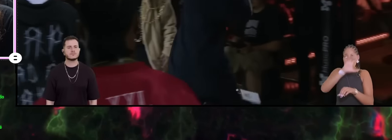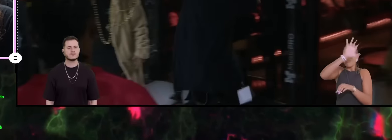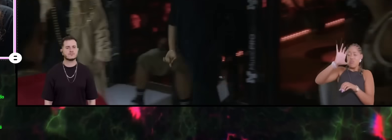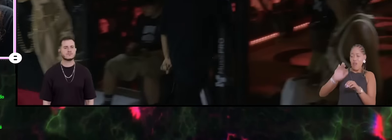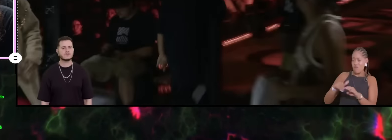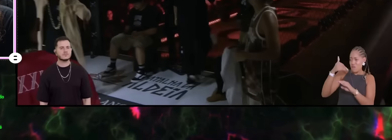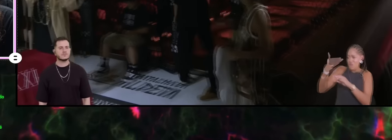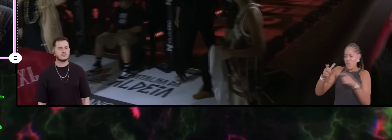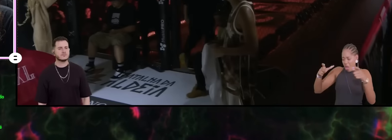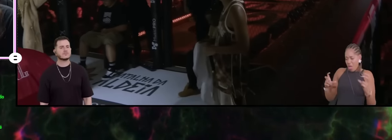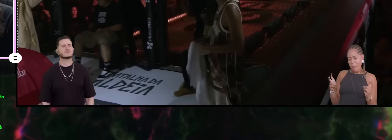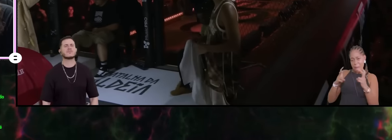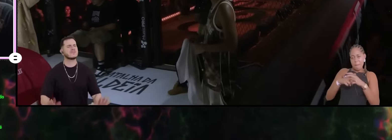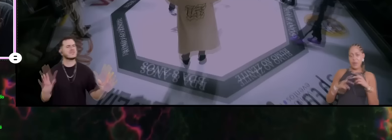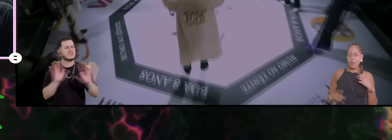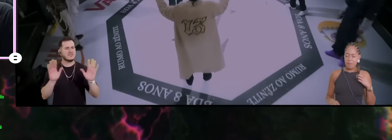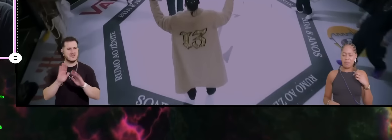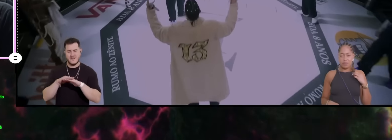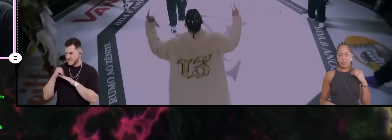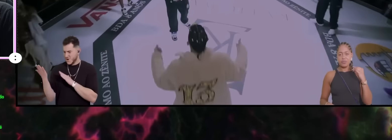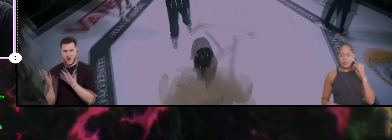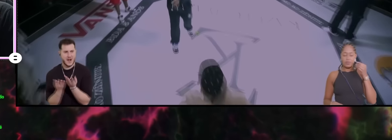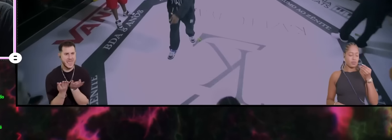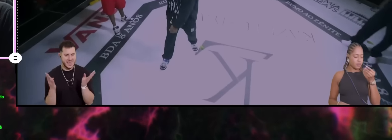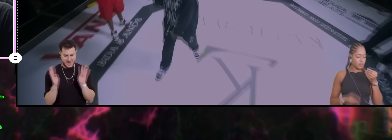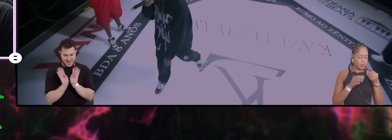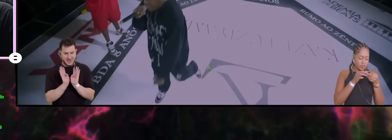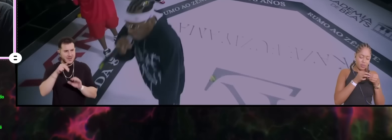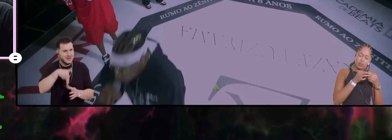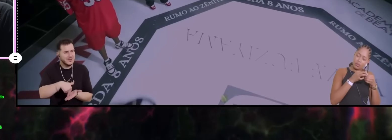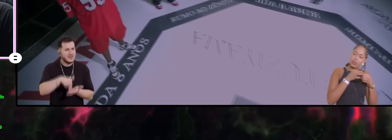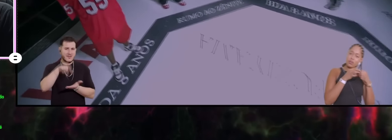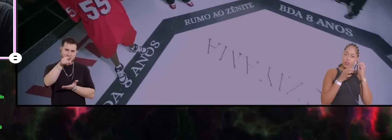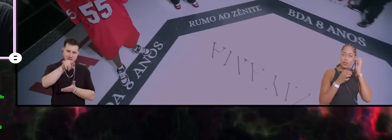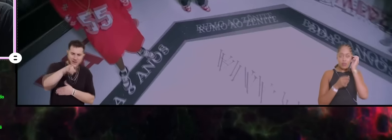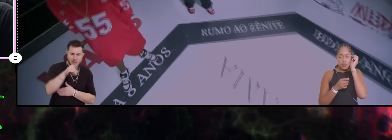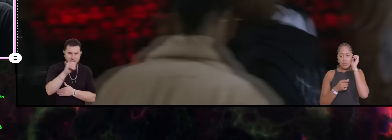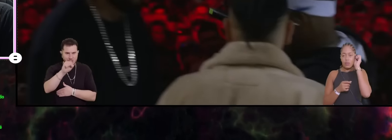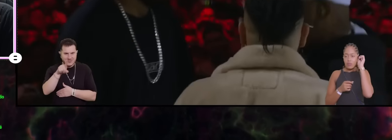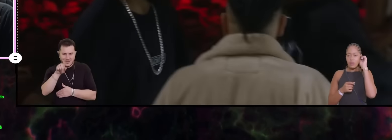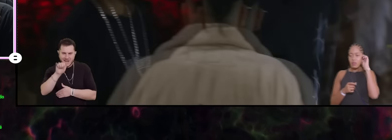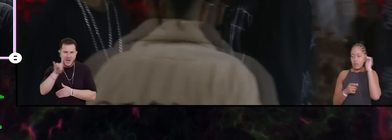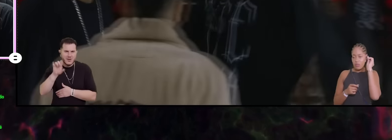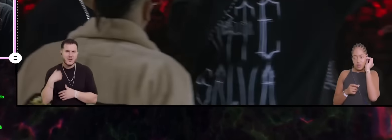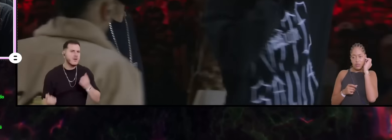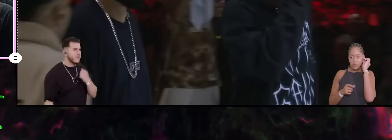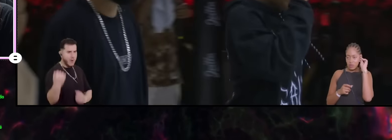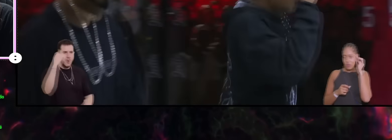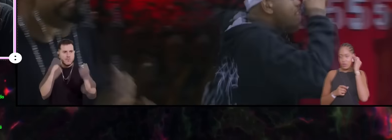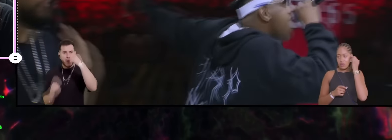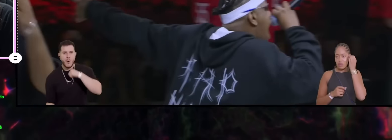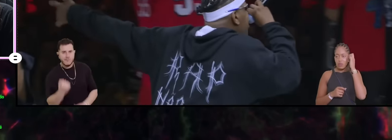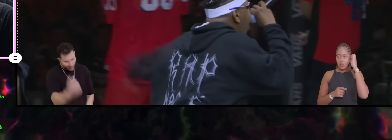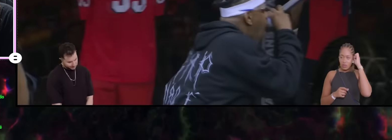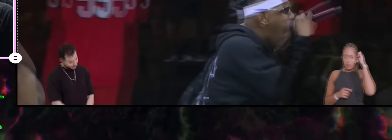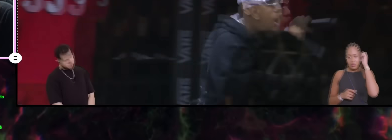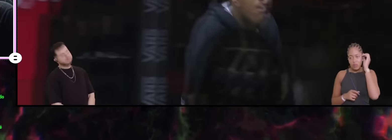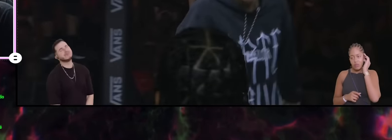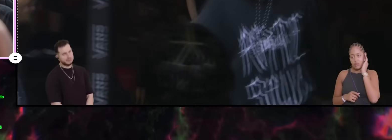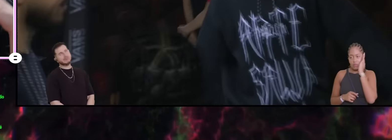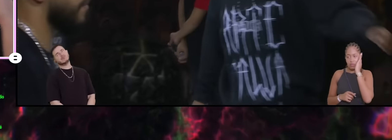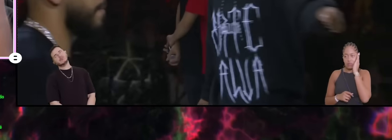fora do ringue. Não é pra fora do ringue, ele é o José Aldo. Entrou no ringue, pum, pum, foi nocauteado.